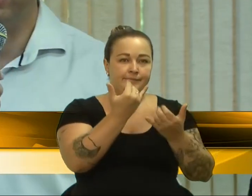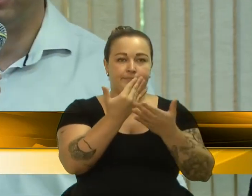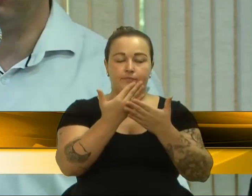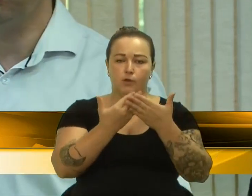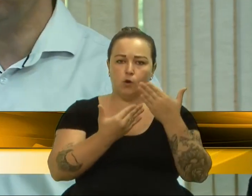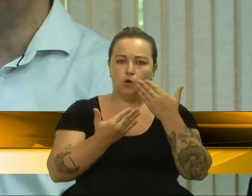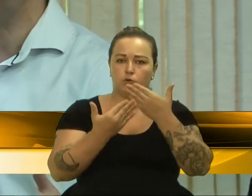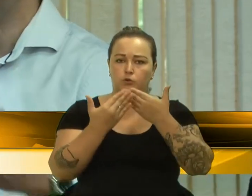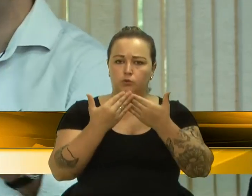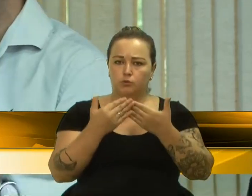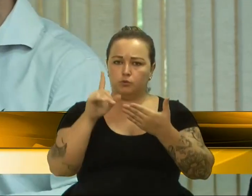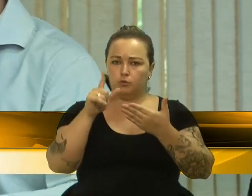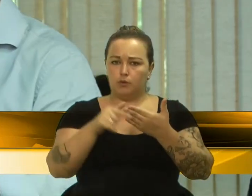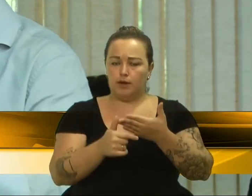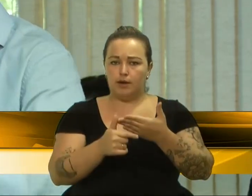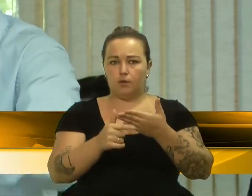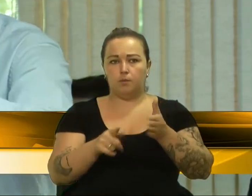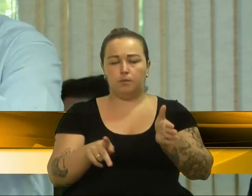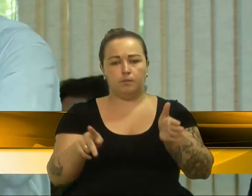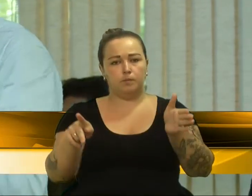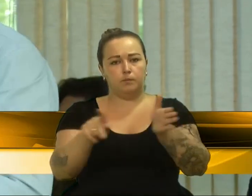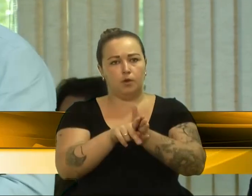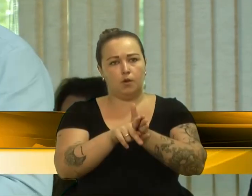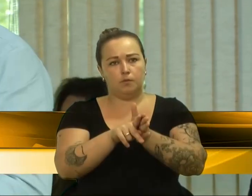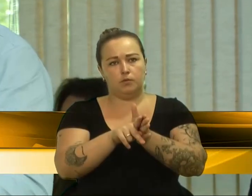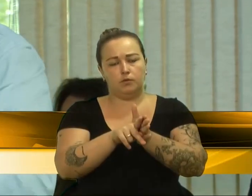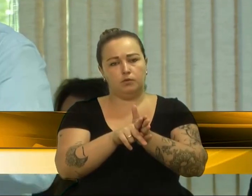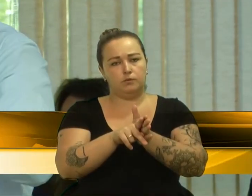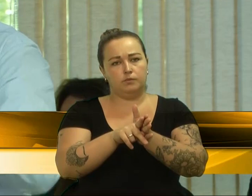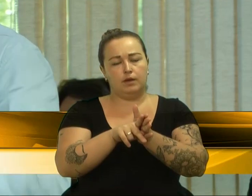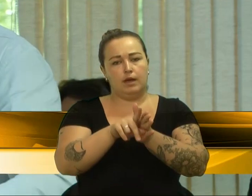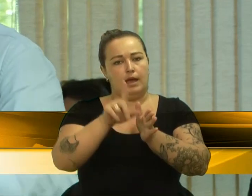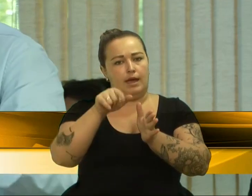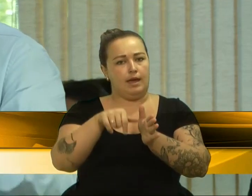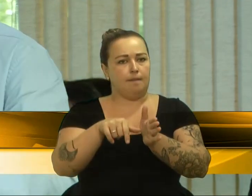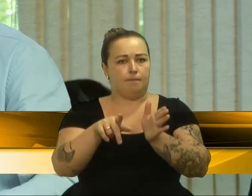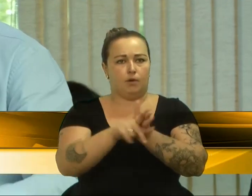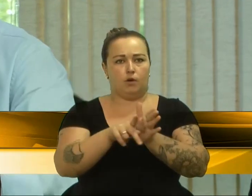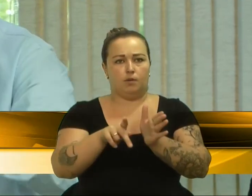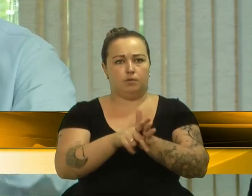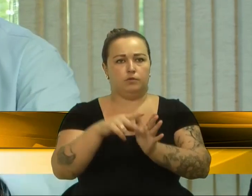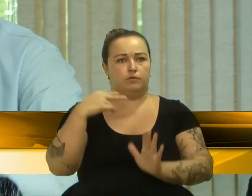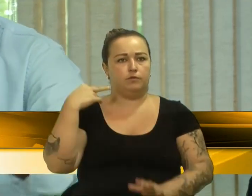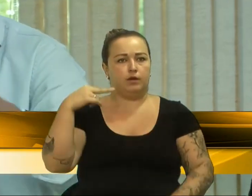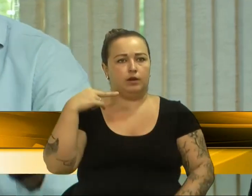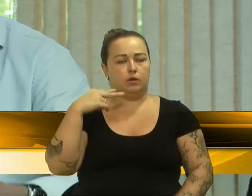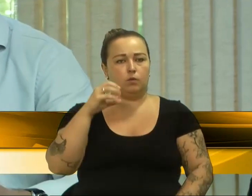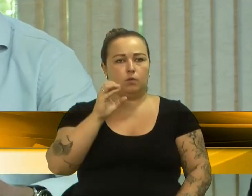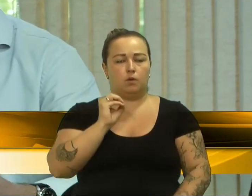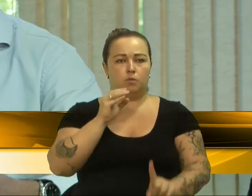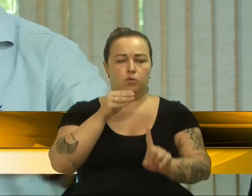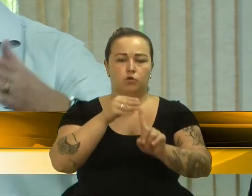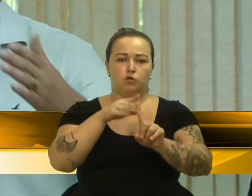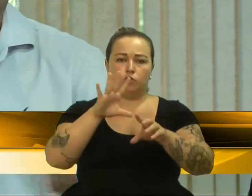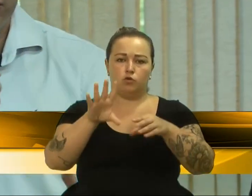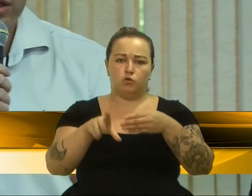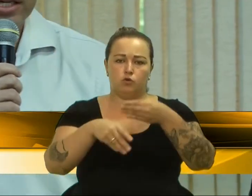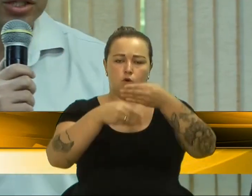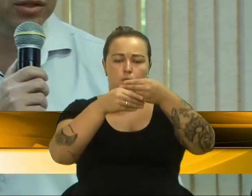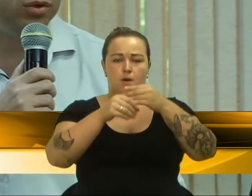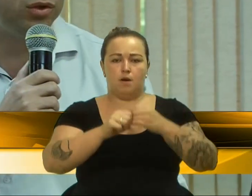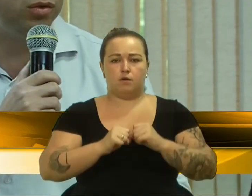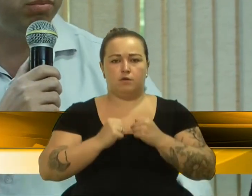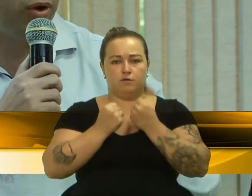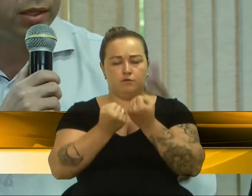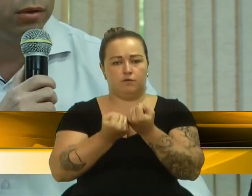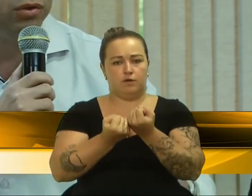isso é no único objetivo, no único intuito de somar esforços para o bem do coletivo, de fazer com que